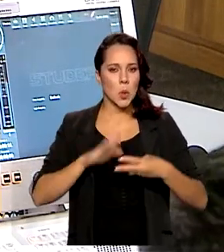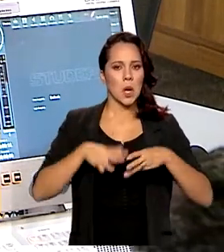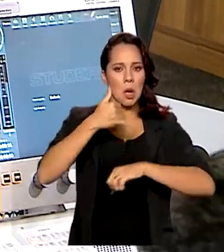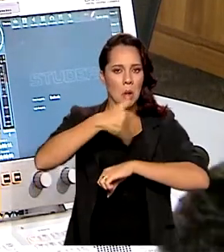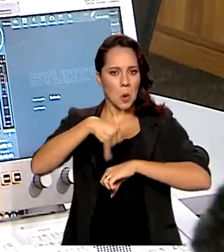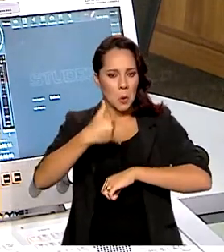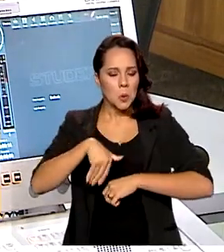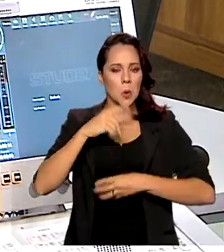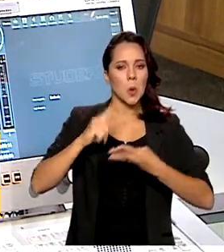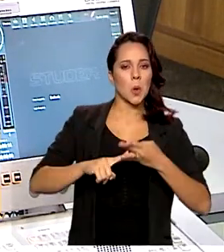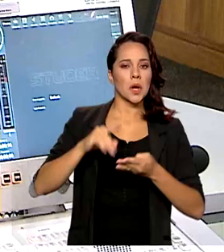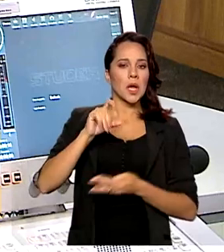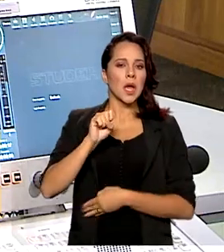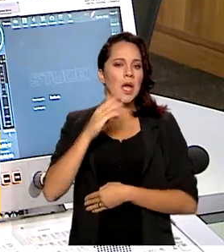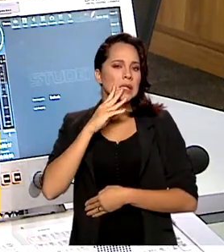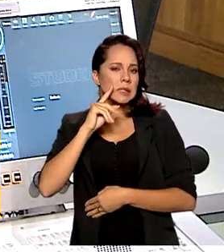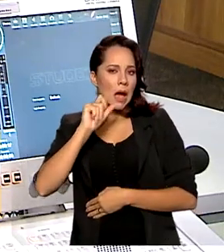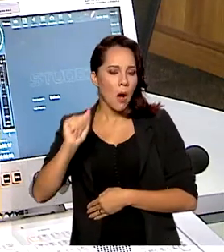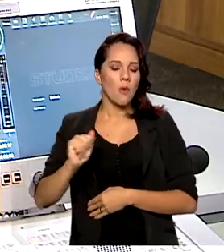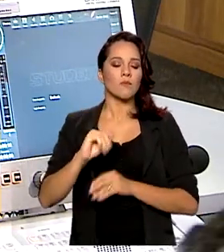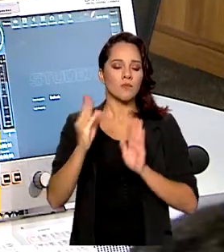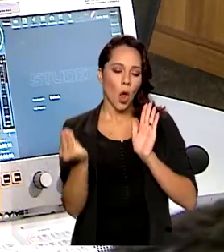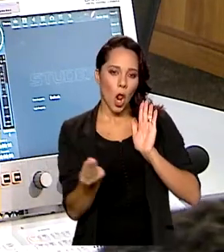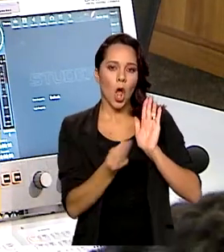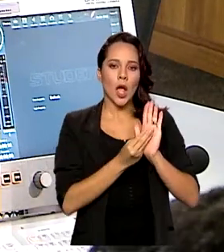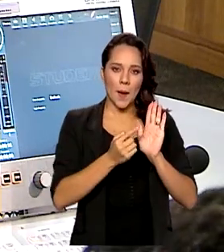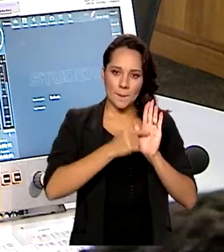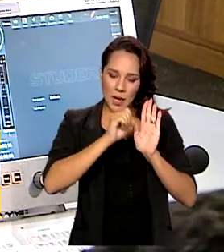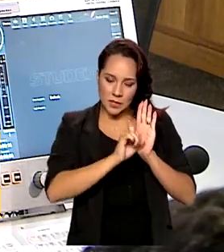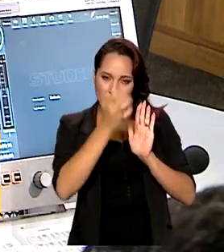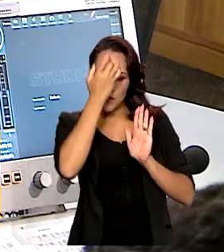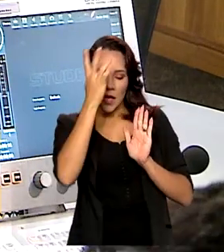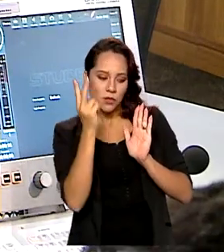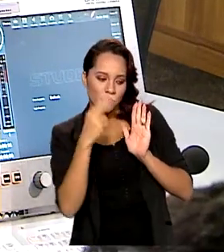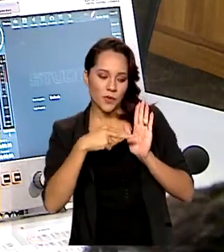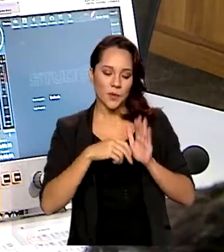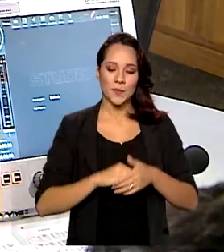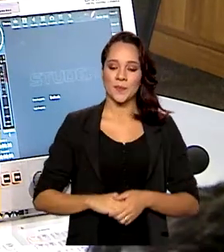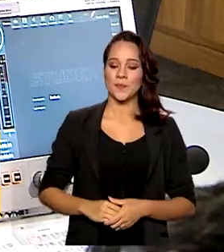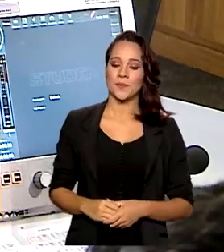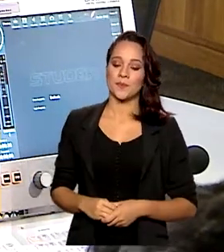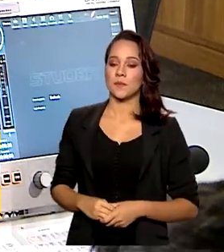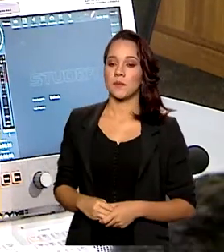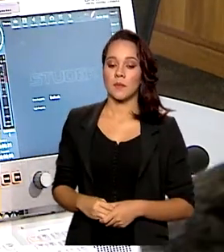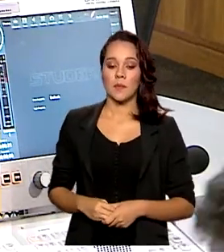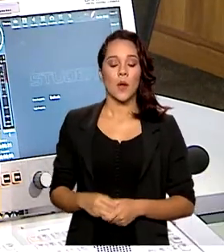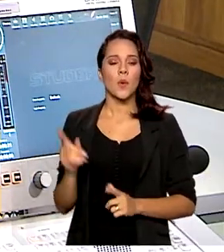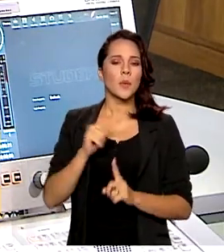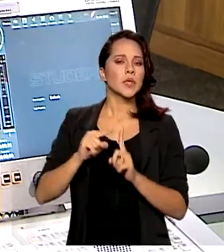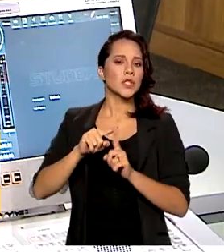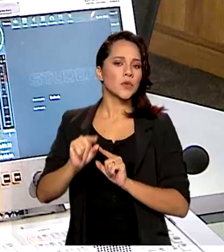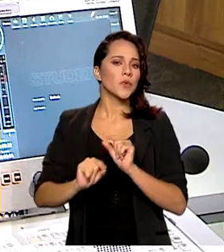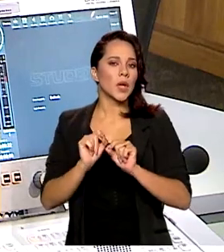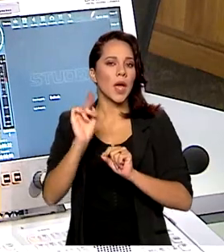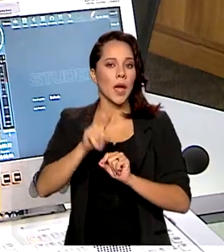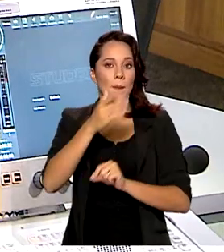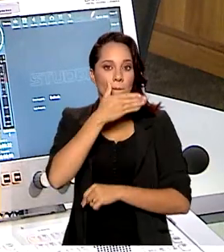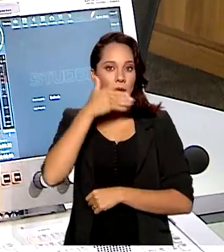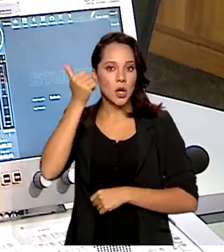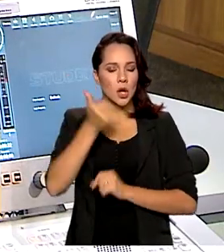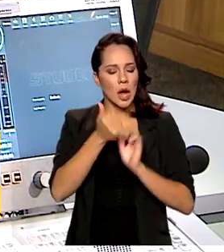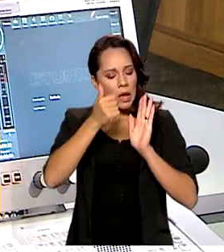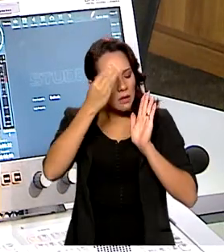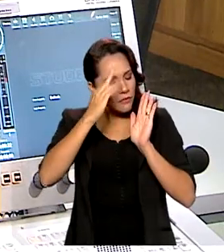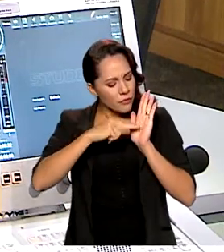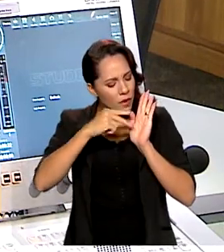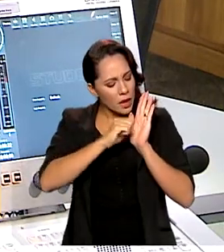gordura saturada e sódio vão ser identificados de forma mais fácil. Márcia Fernandes. O objetivo é melhorar a clareza